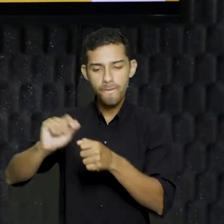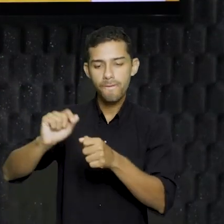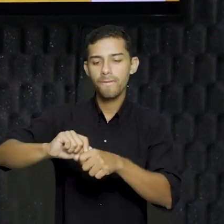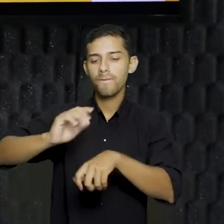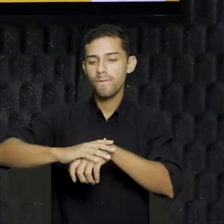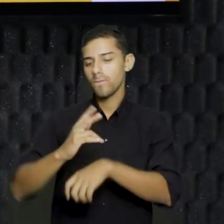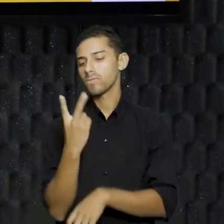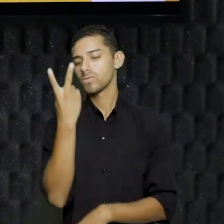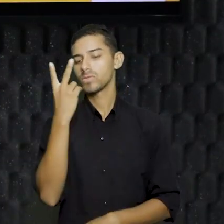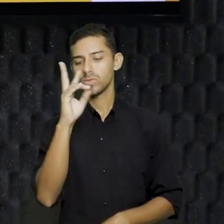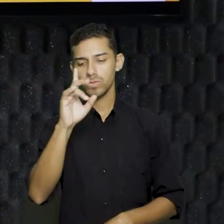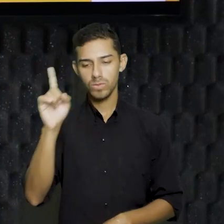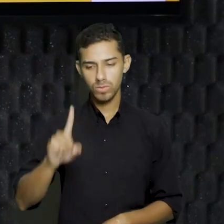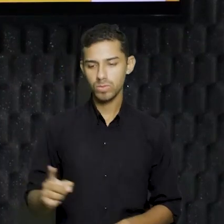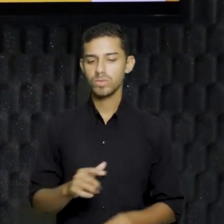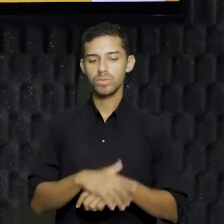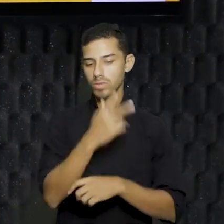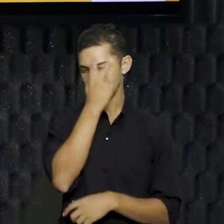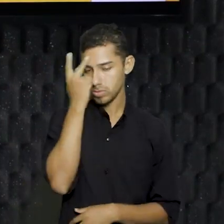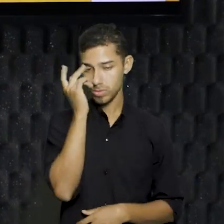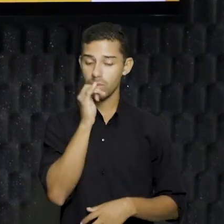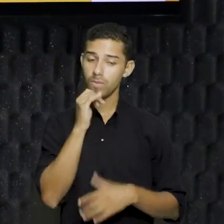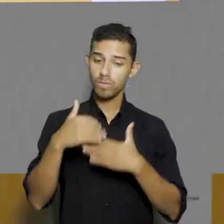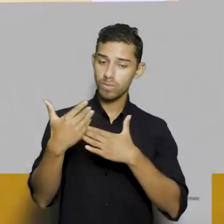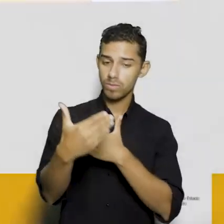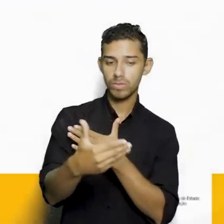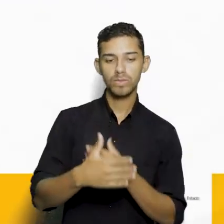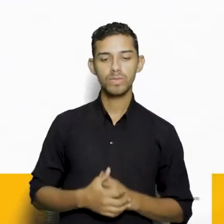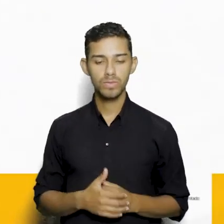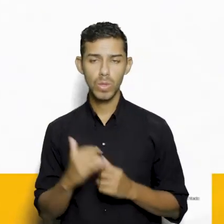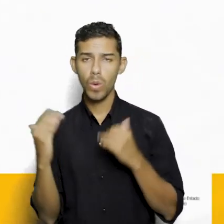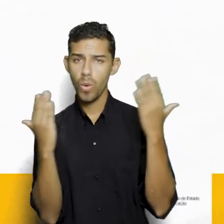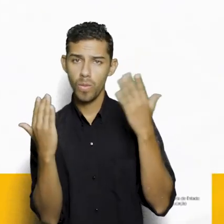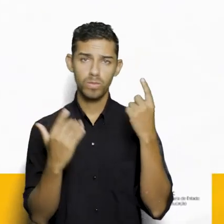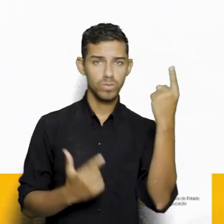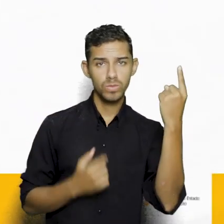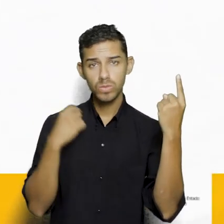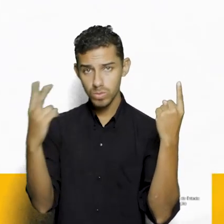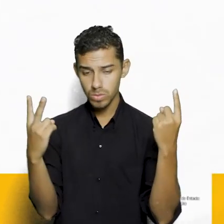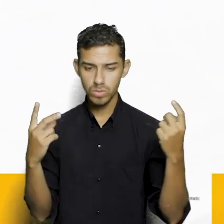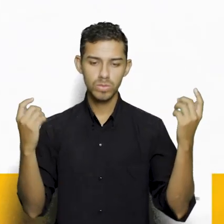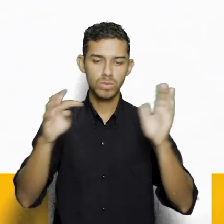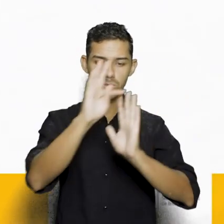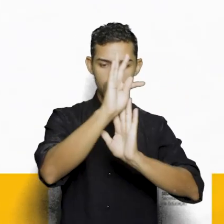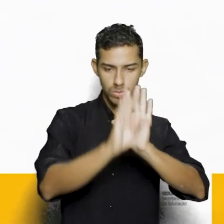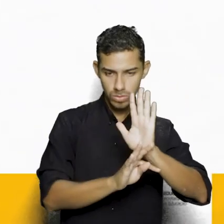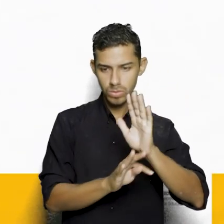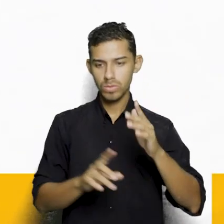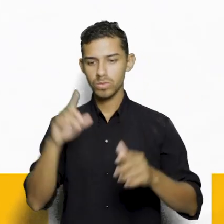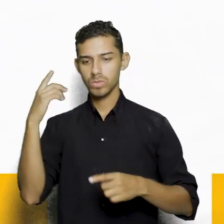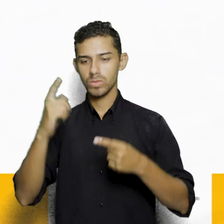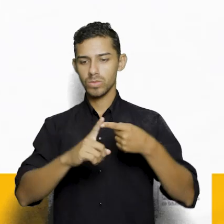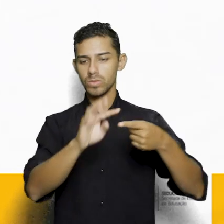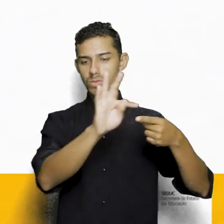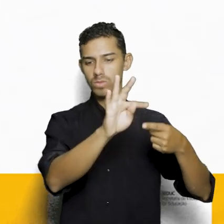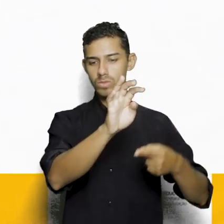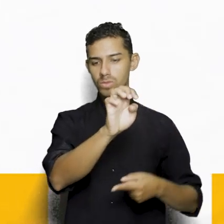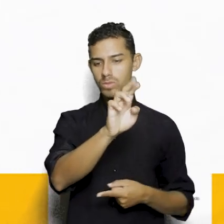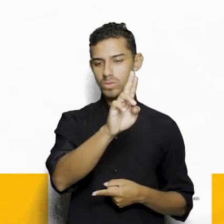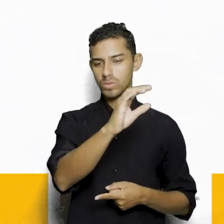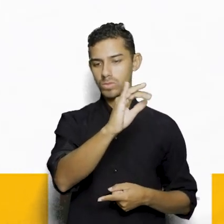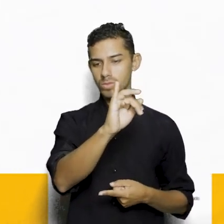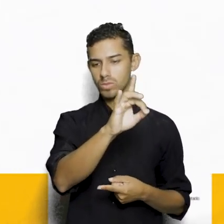podem ser depois de certo tempo. Comparando o texto 1 e 2, tanto de Teucídides quanto de Aristóteles,